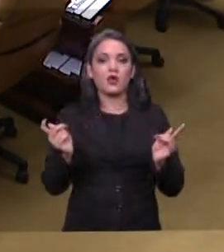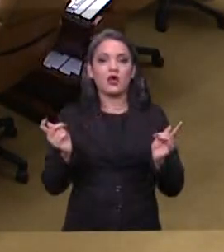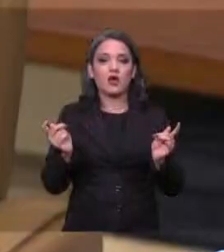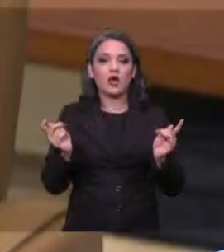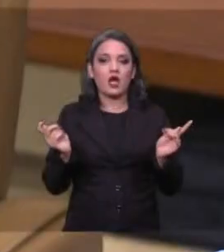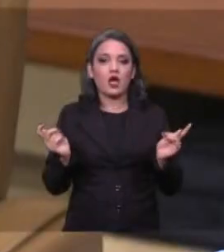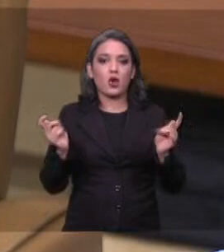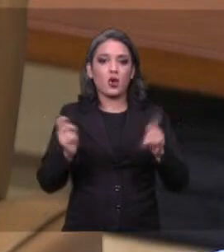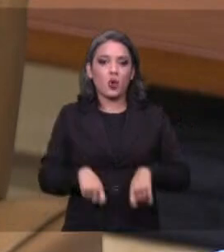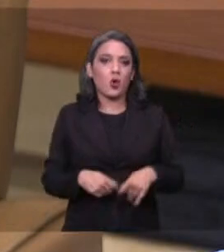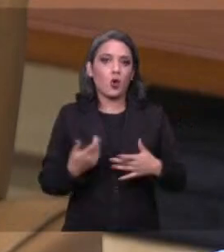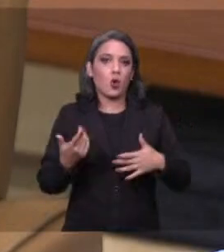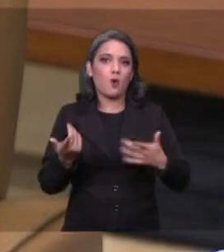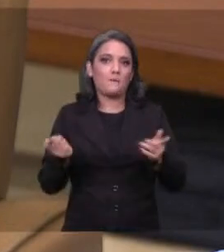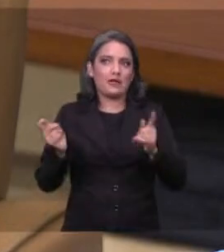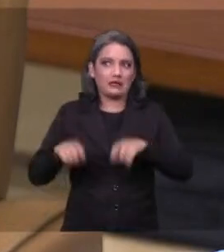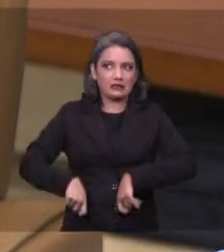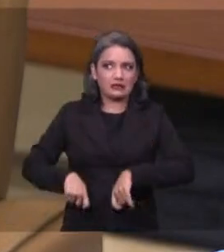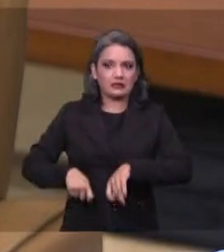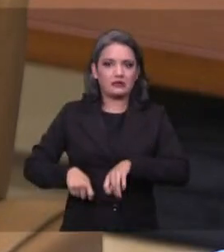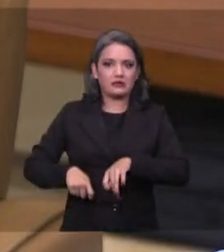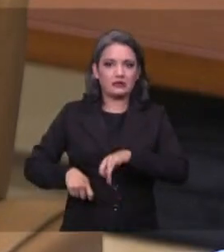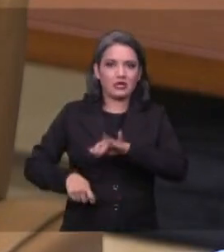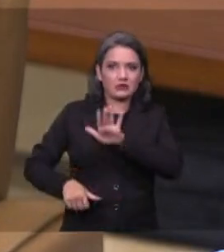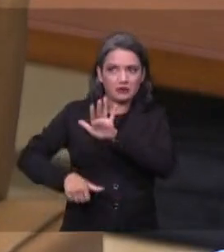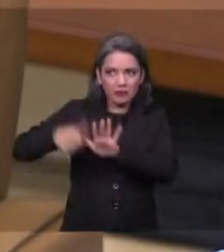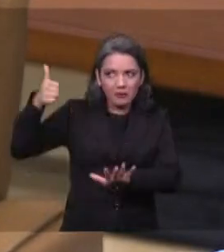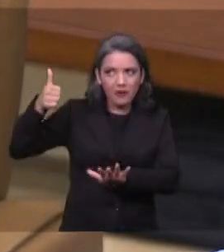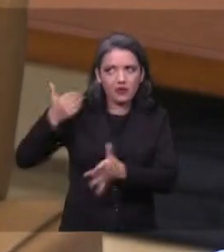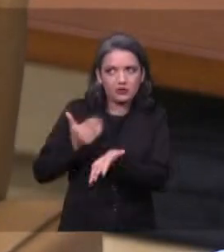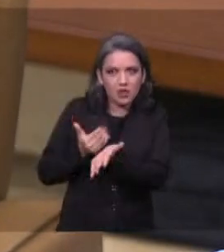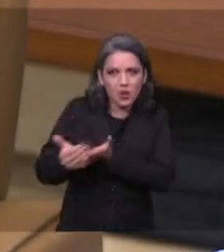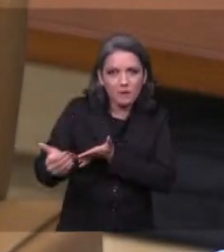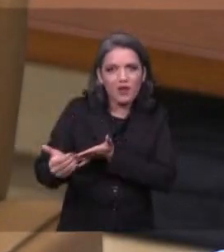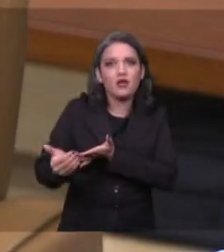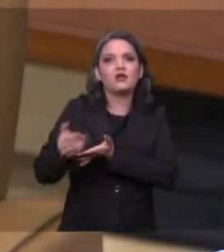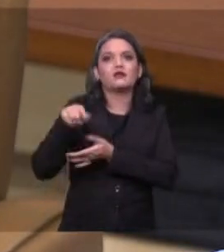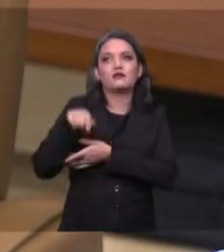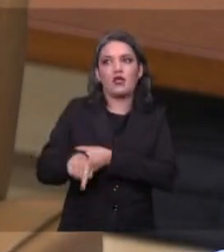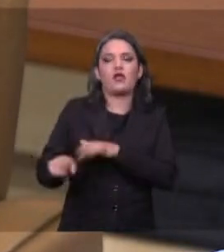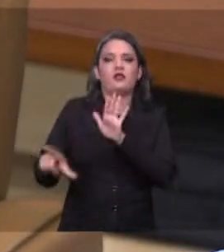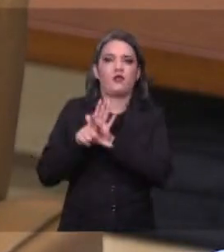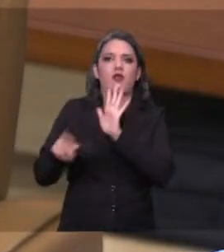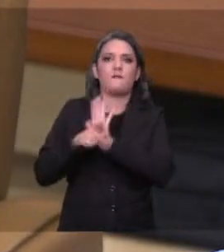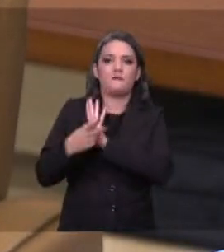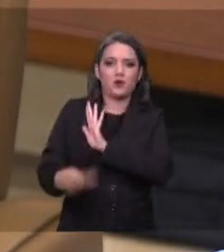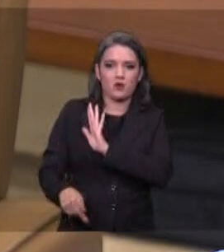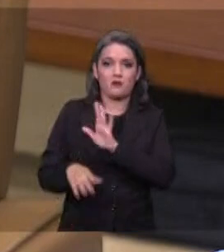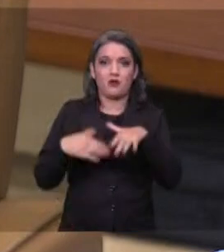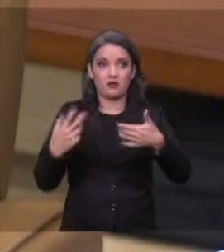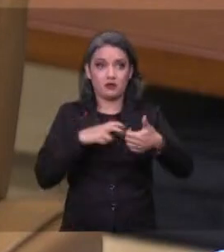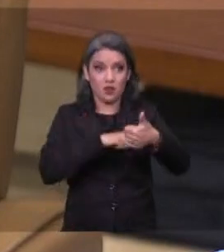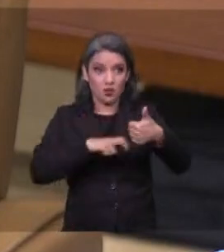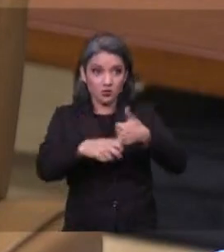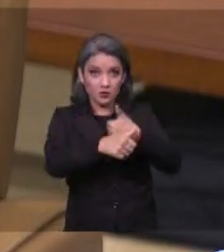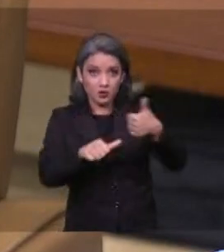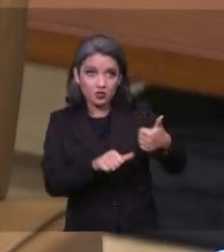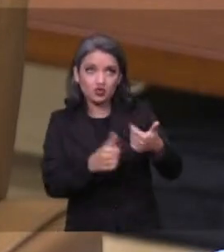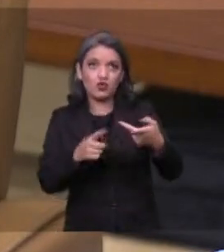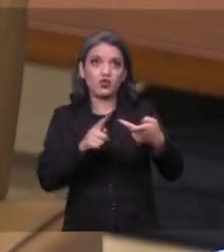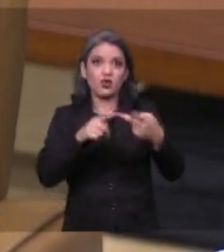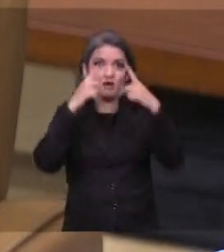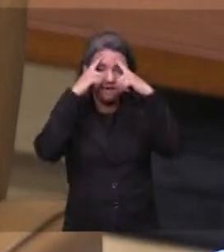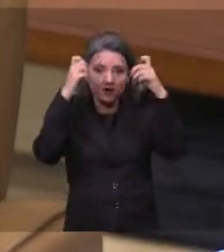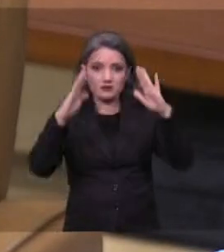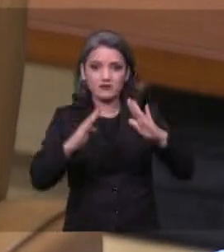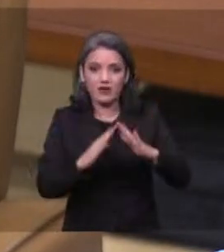lei especial. Isso. É o princípio da especialidade. Os da competência do Tribunal do Júri e casos de violência doméstica e familiar,